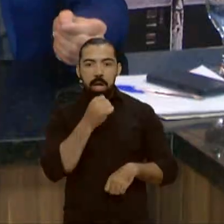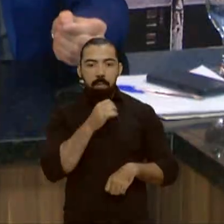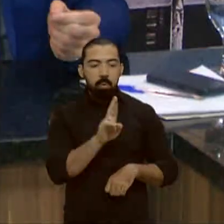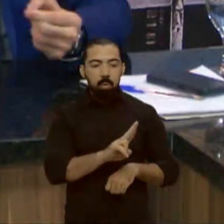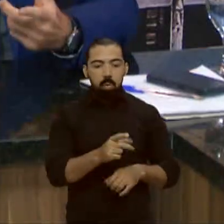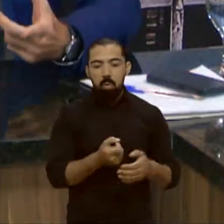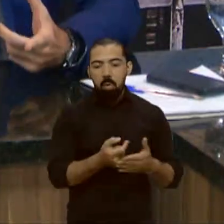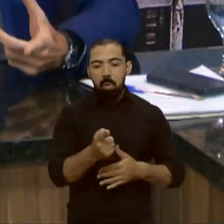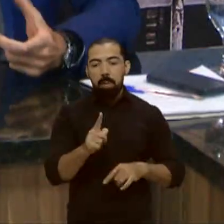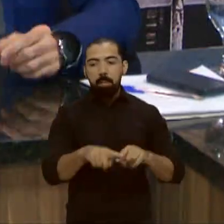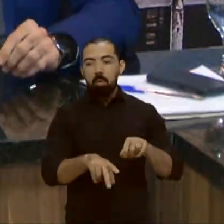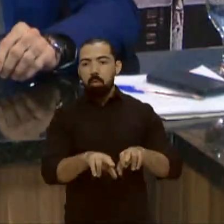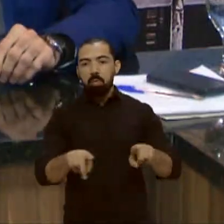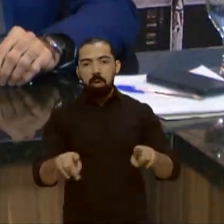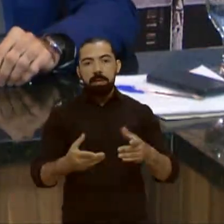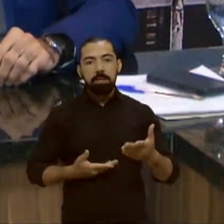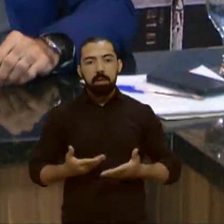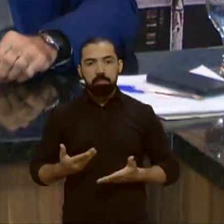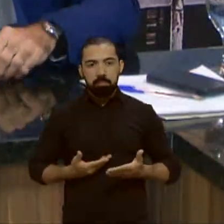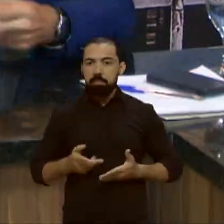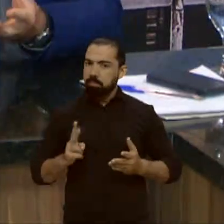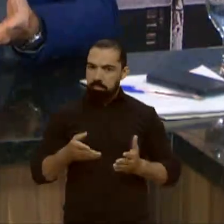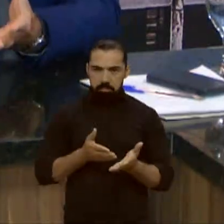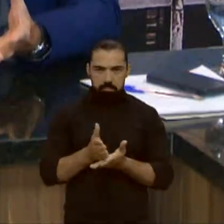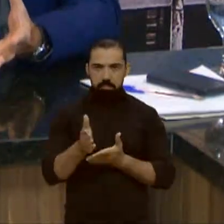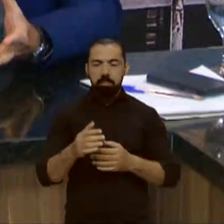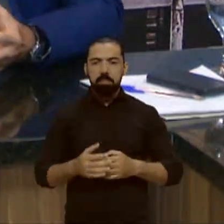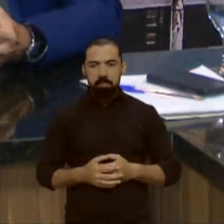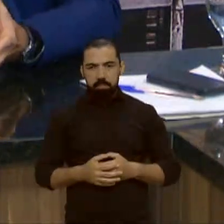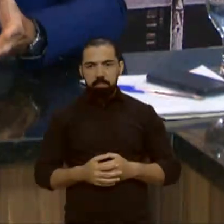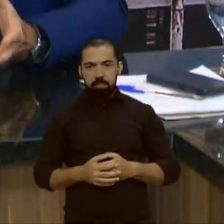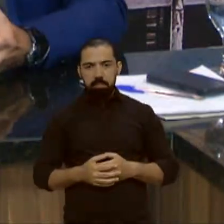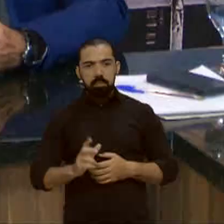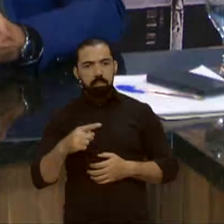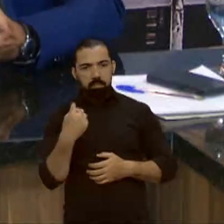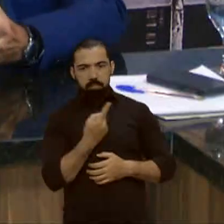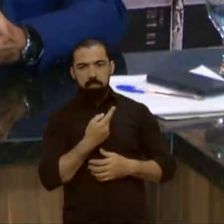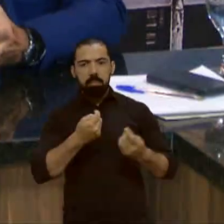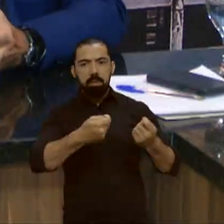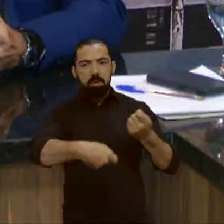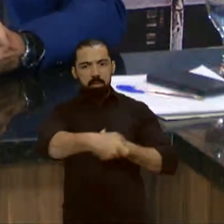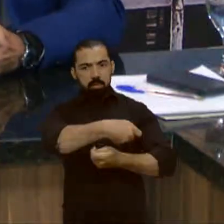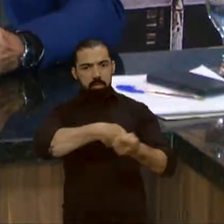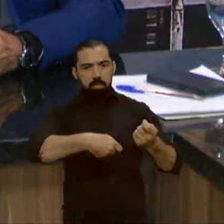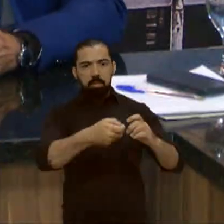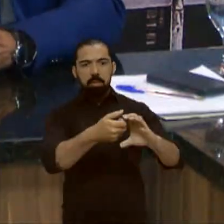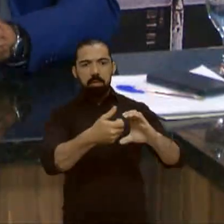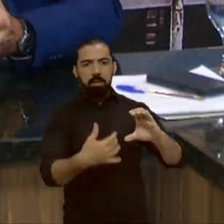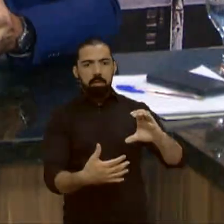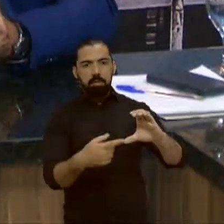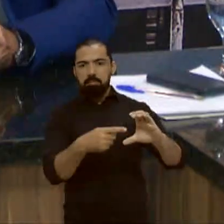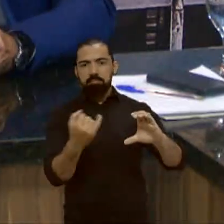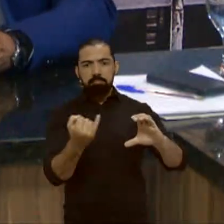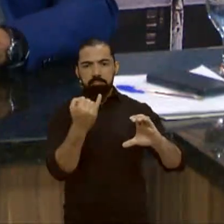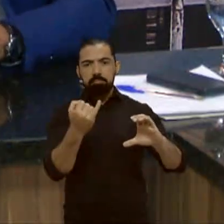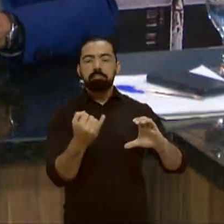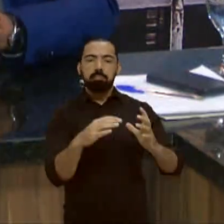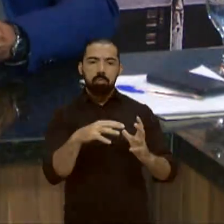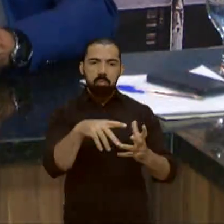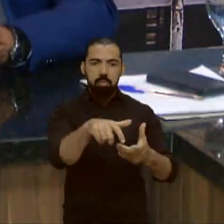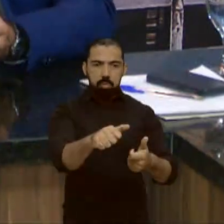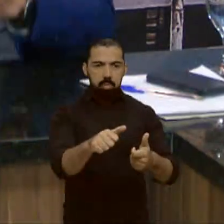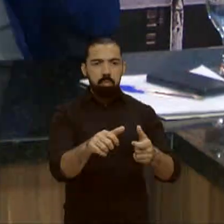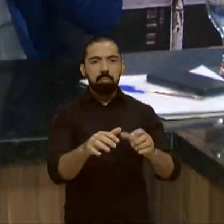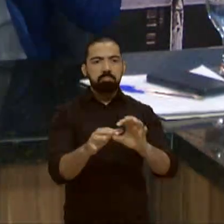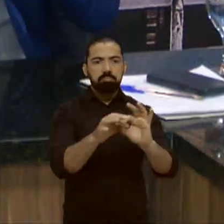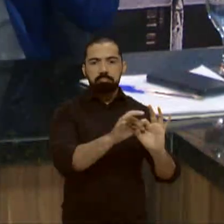algum produto e algum serviço. E como a economia é sim um aspecto fundamental do mundo globalizado,